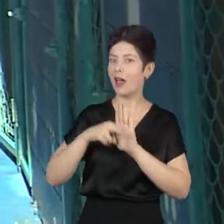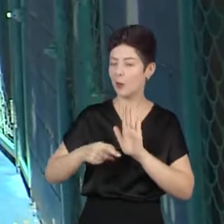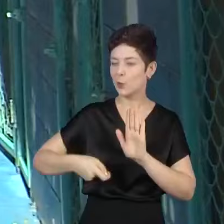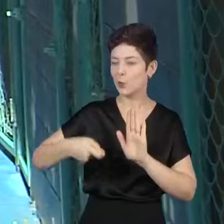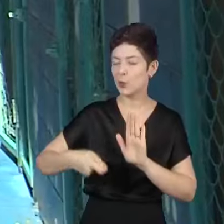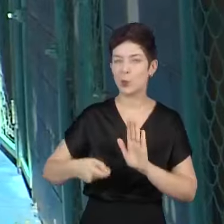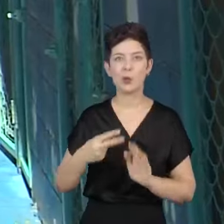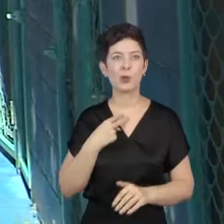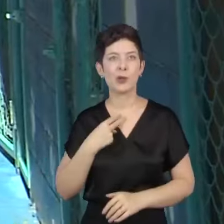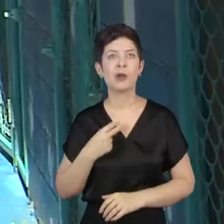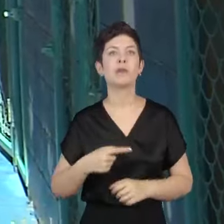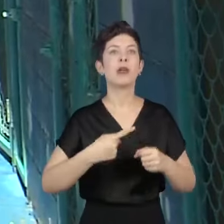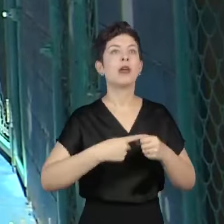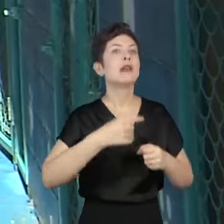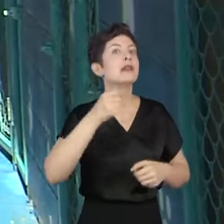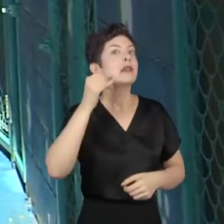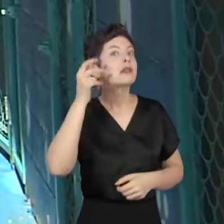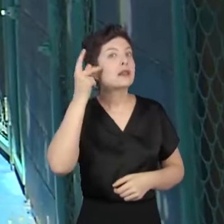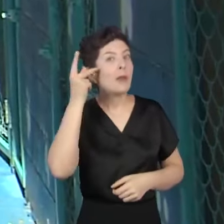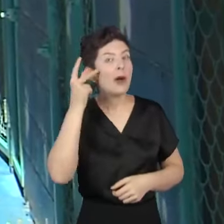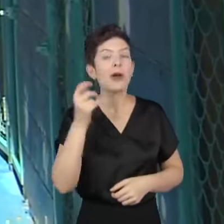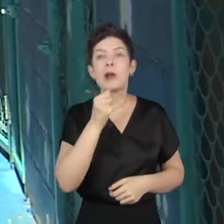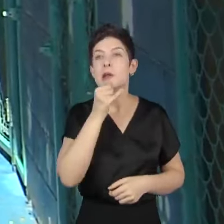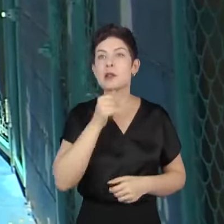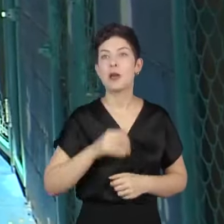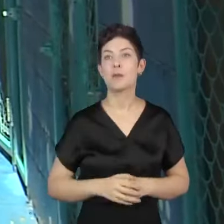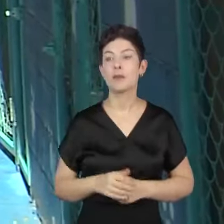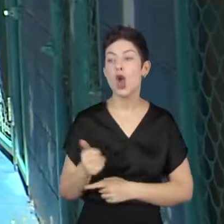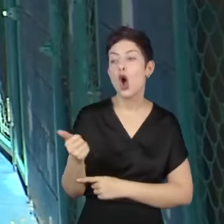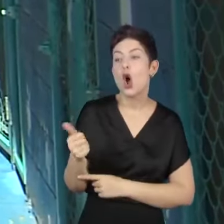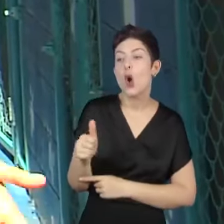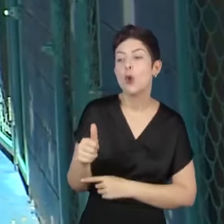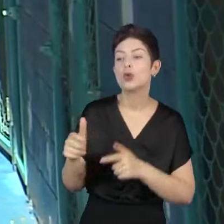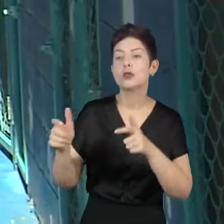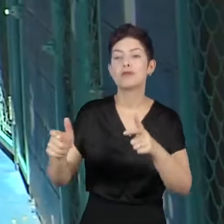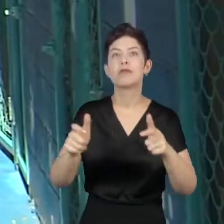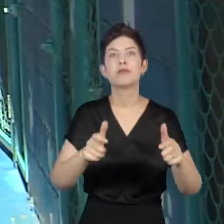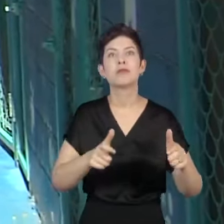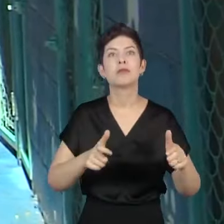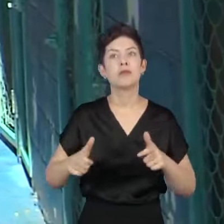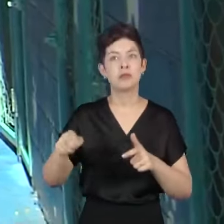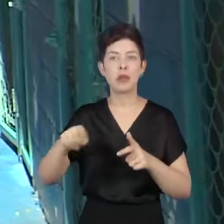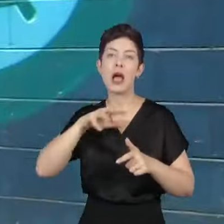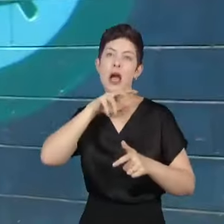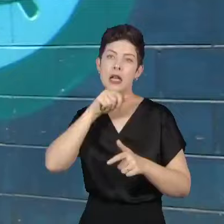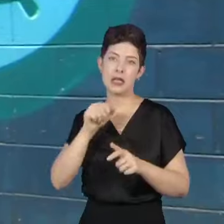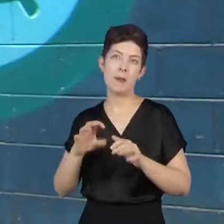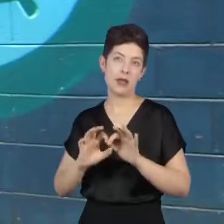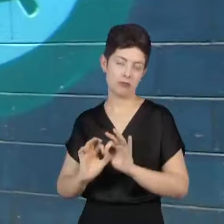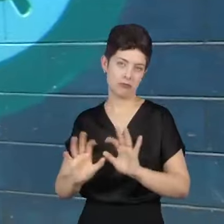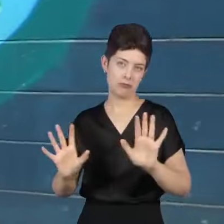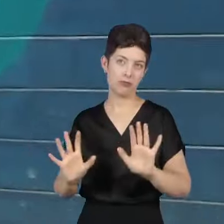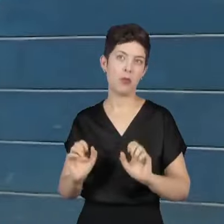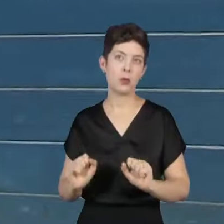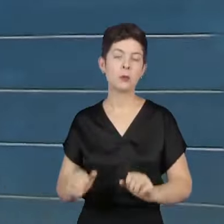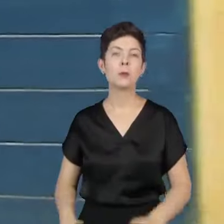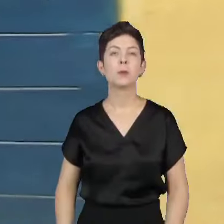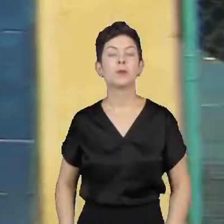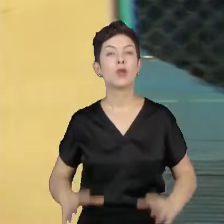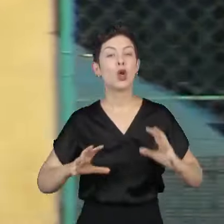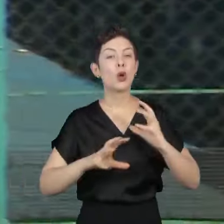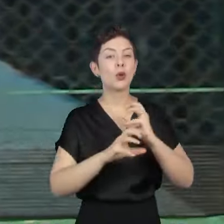Na cidade de São Paulo, por exemplo, há apenas 11 serviços com espaços para animais. No total, a prefeitura